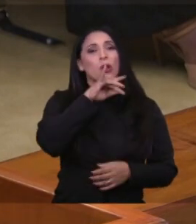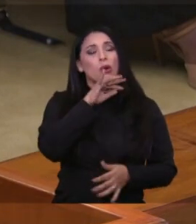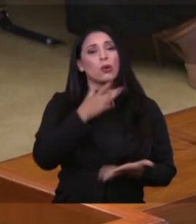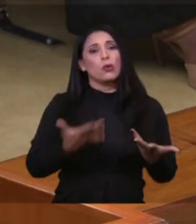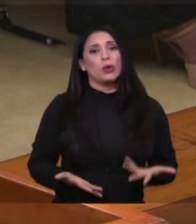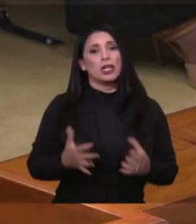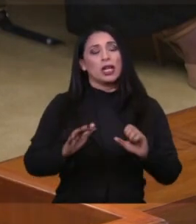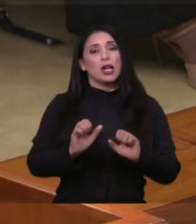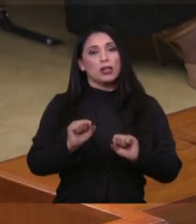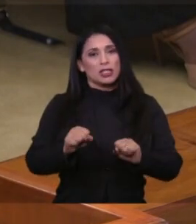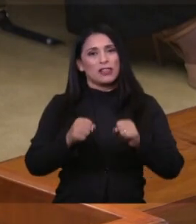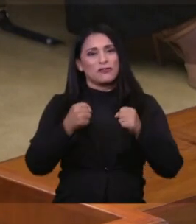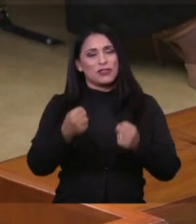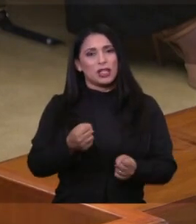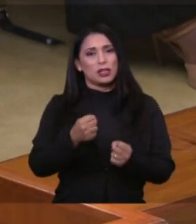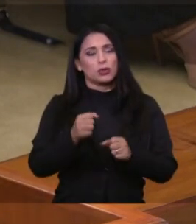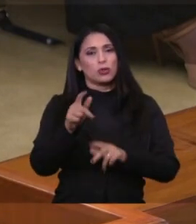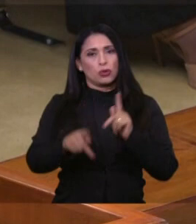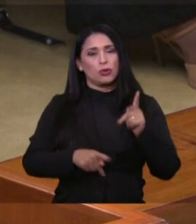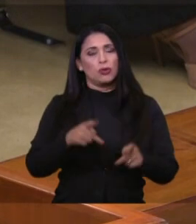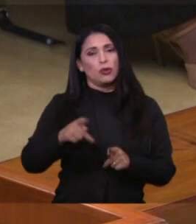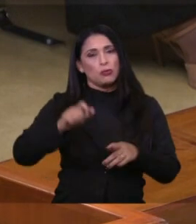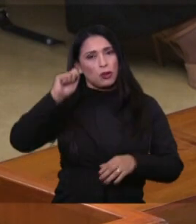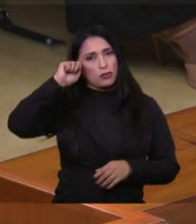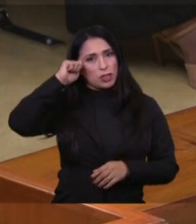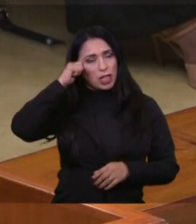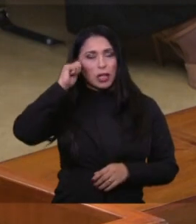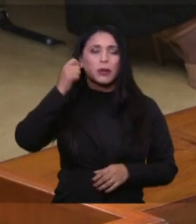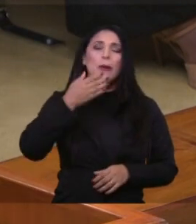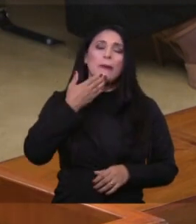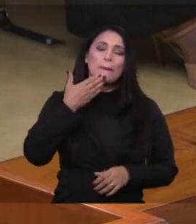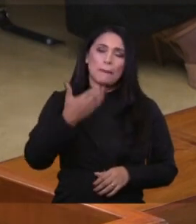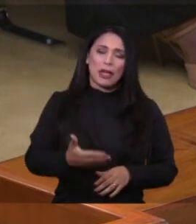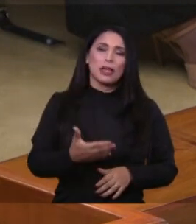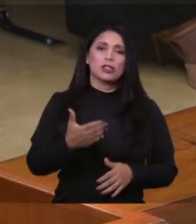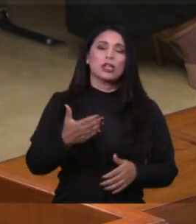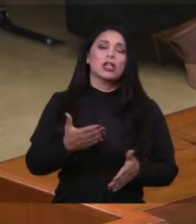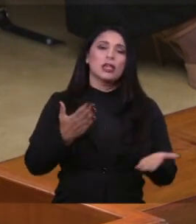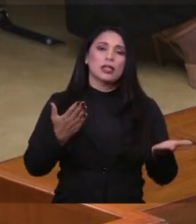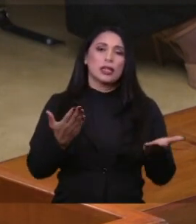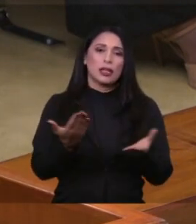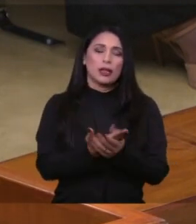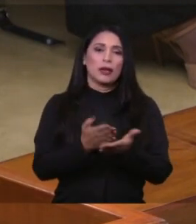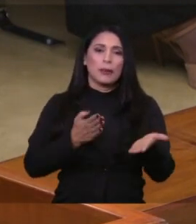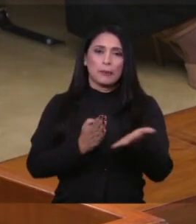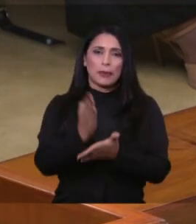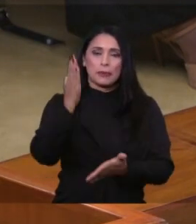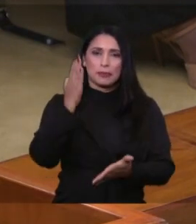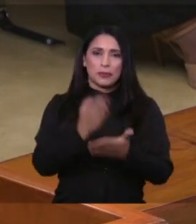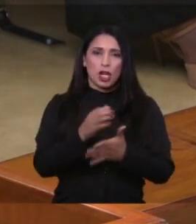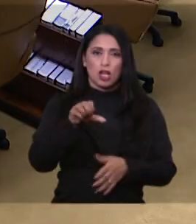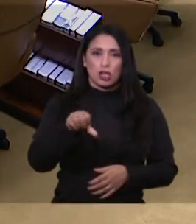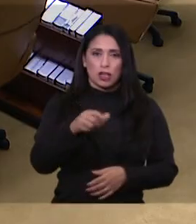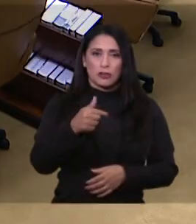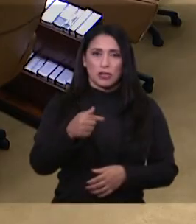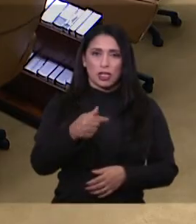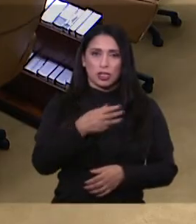Defesa da População Negra reitera os pedidos e espera a totalidade do que foi apresentado na DPF 973.